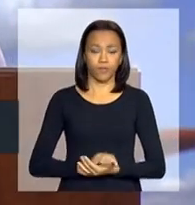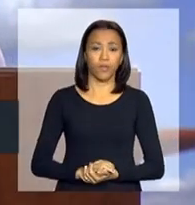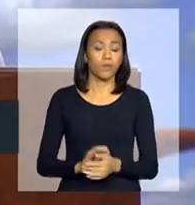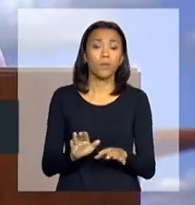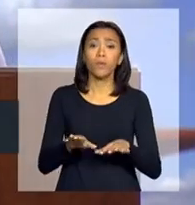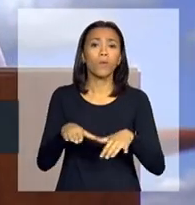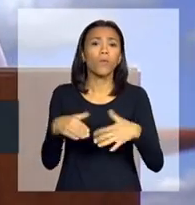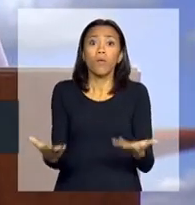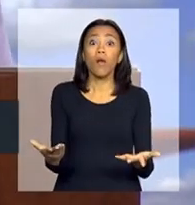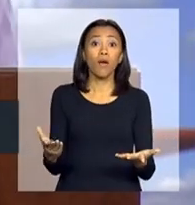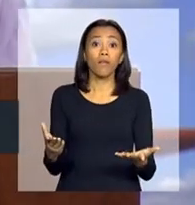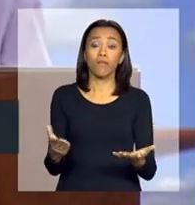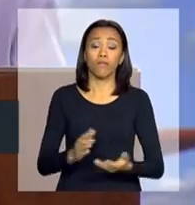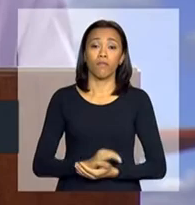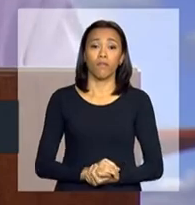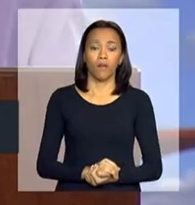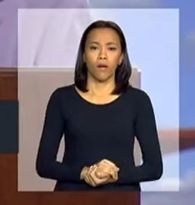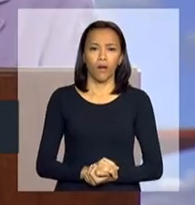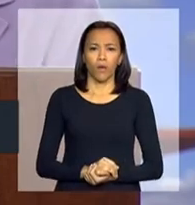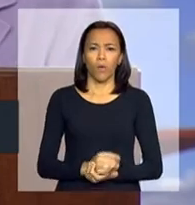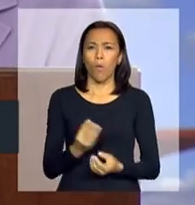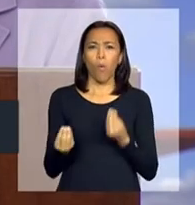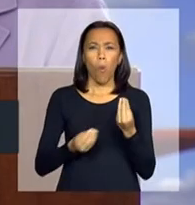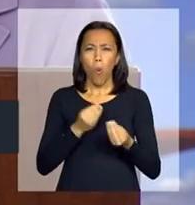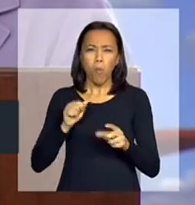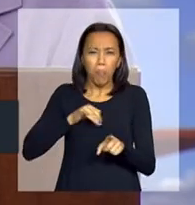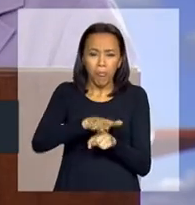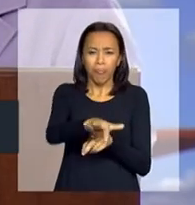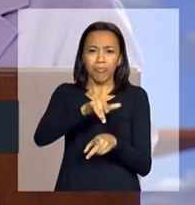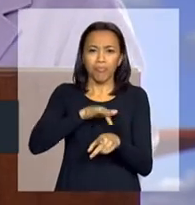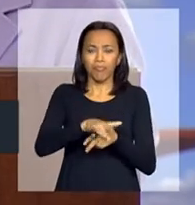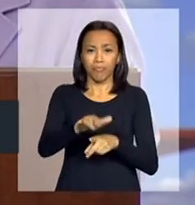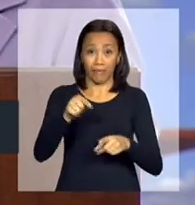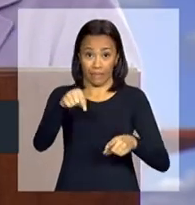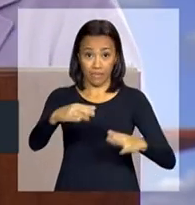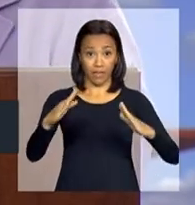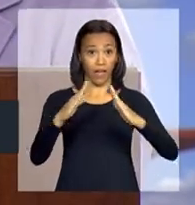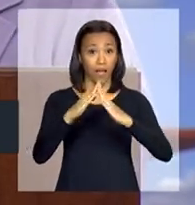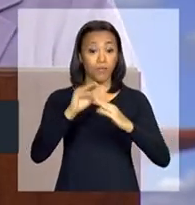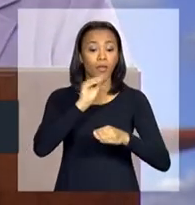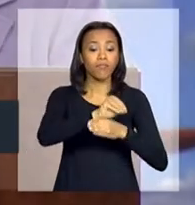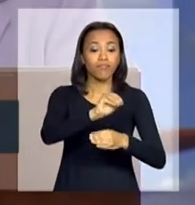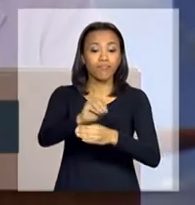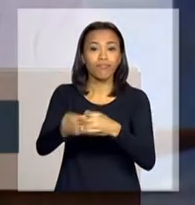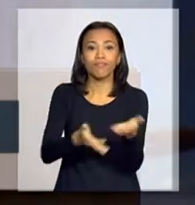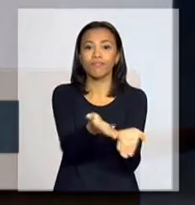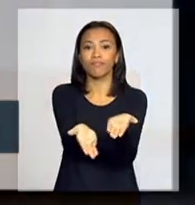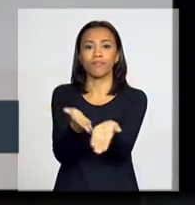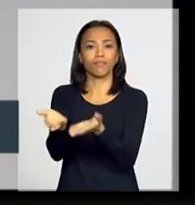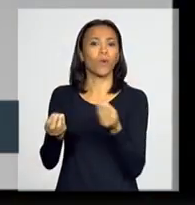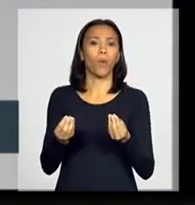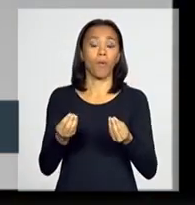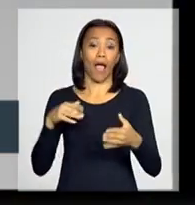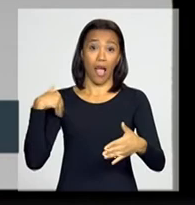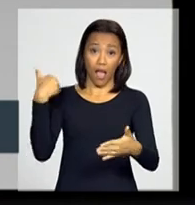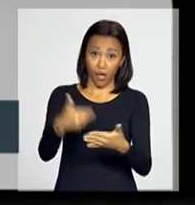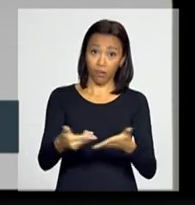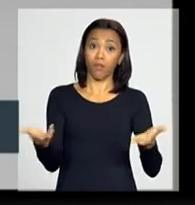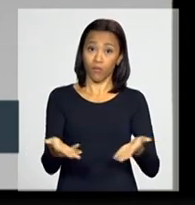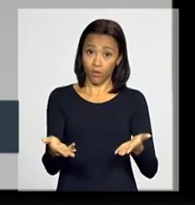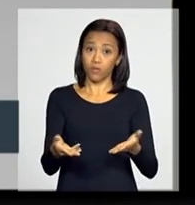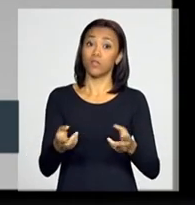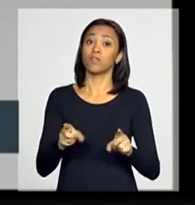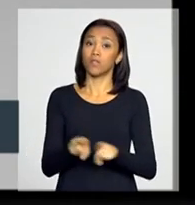qual é então o fluxo de atendimento até hoje e ainda é